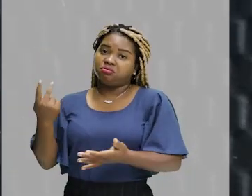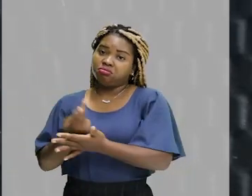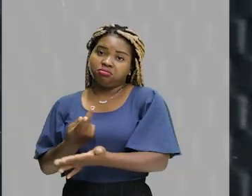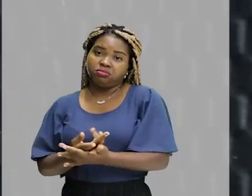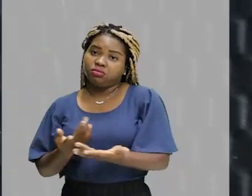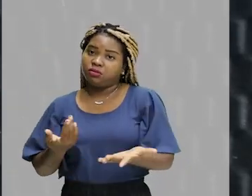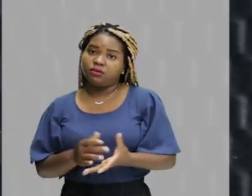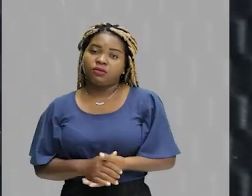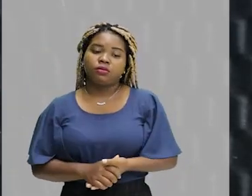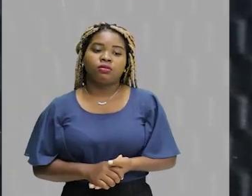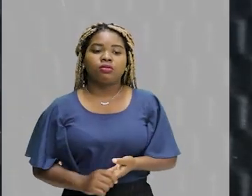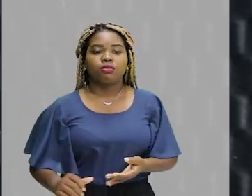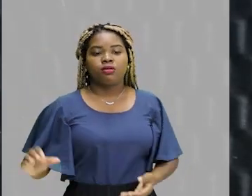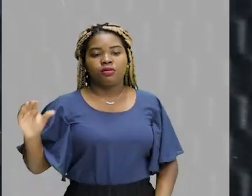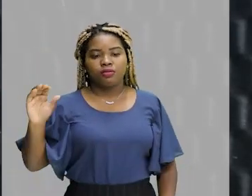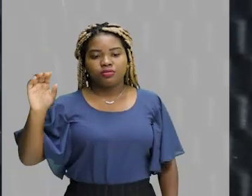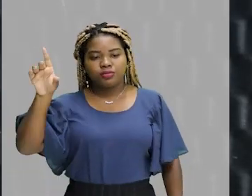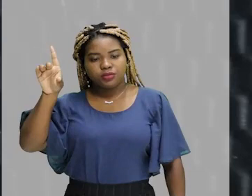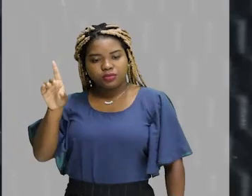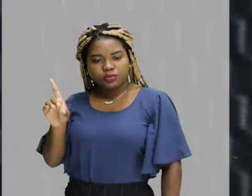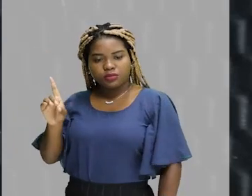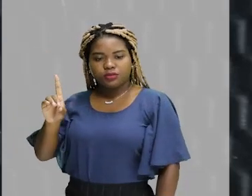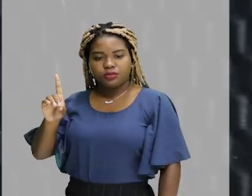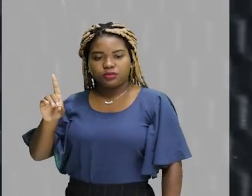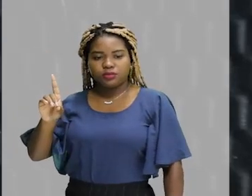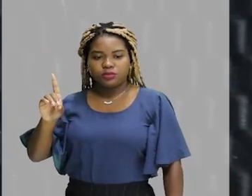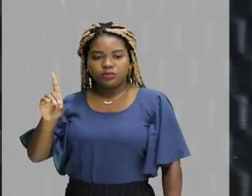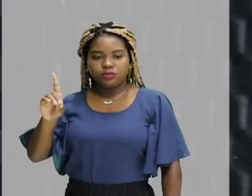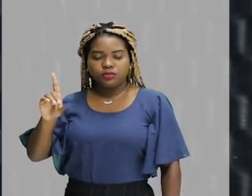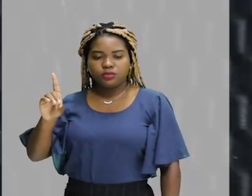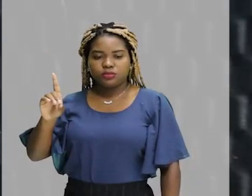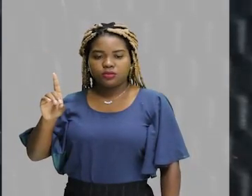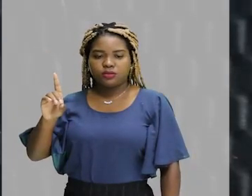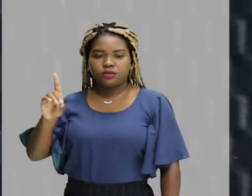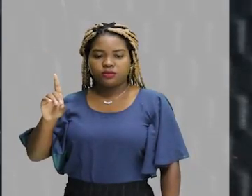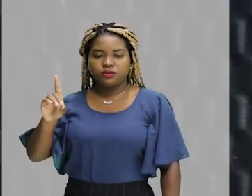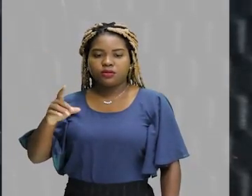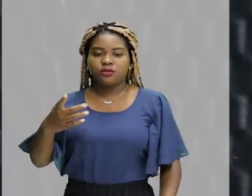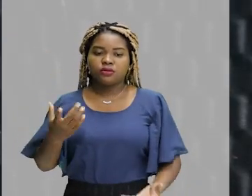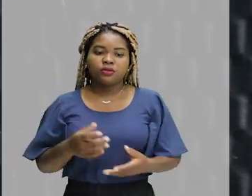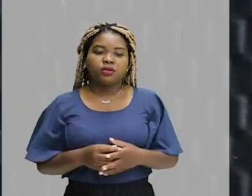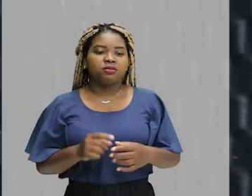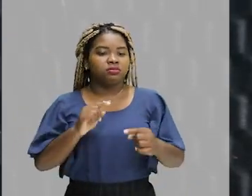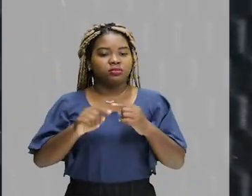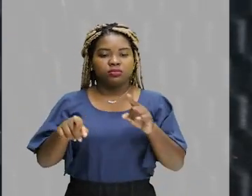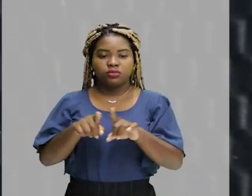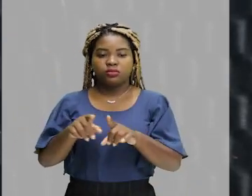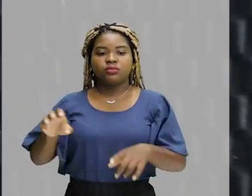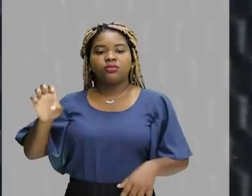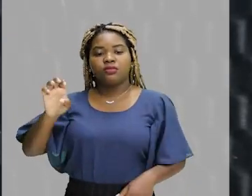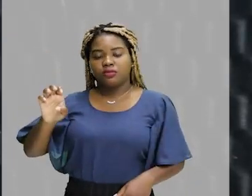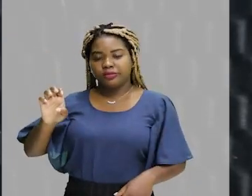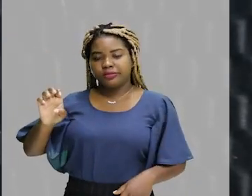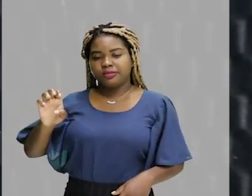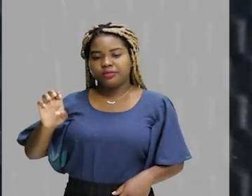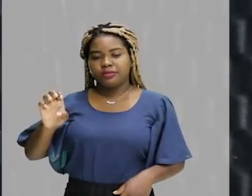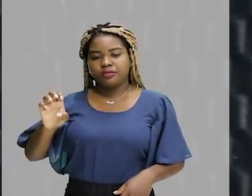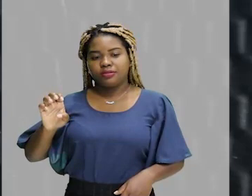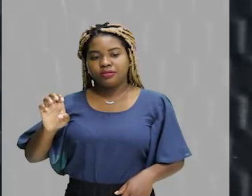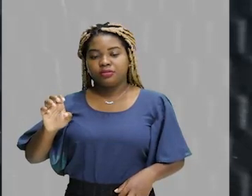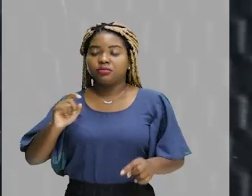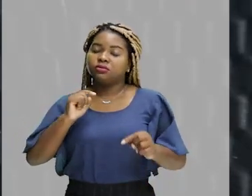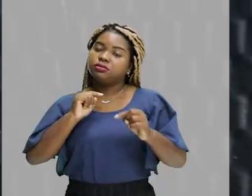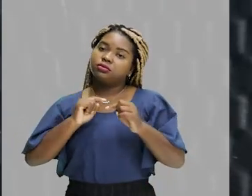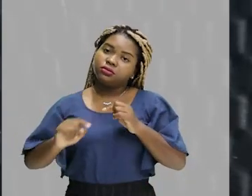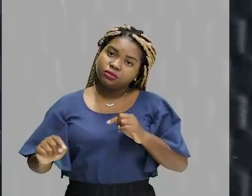extrema. Letra D, a desregulação da moda, não faz muito sentido. Letra E, o declínio das transformações técnicas,